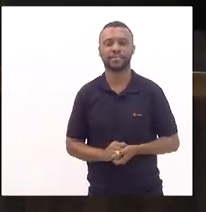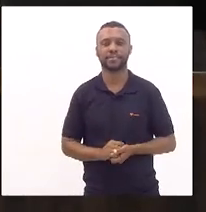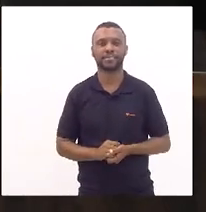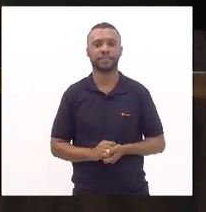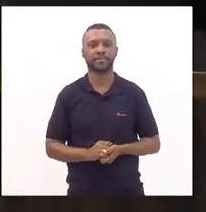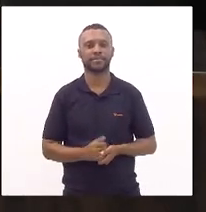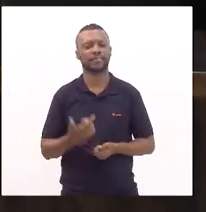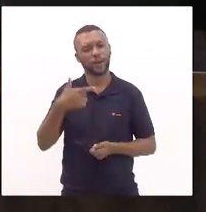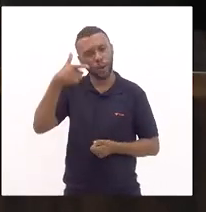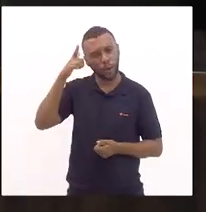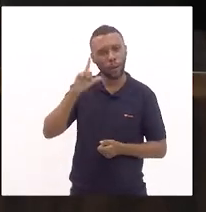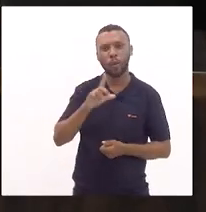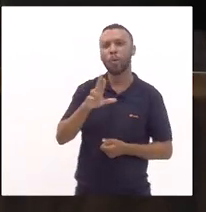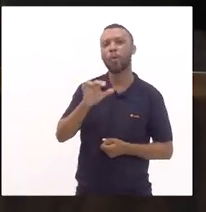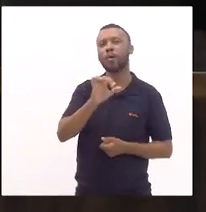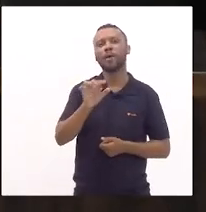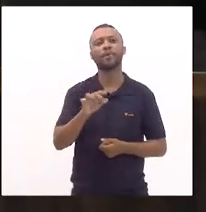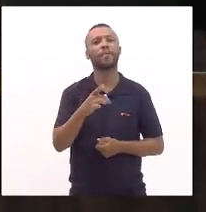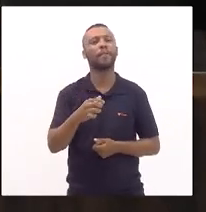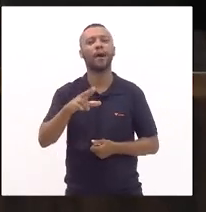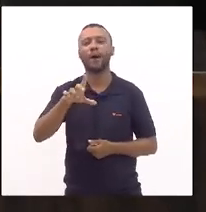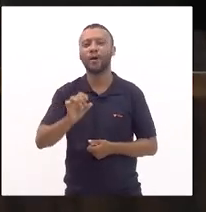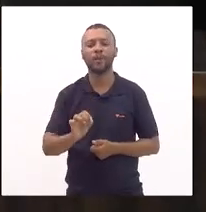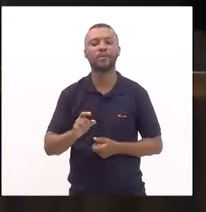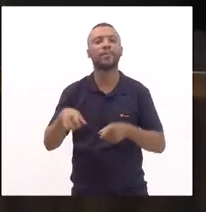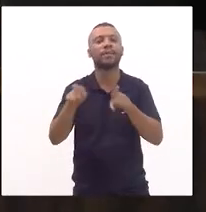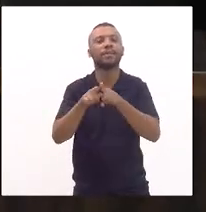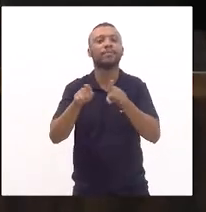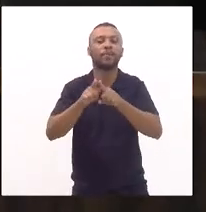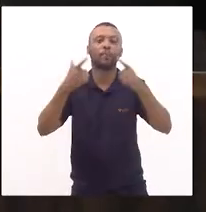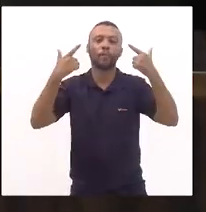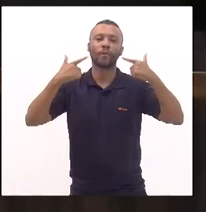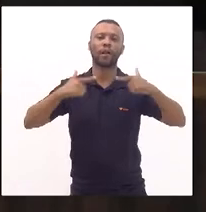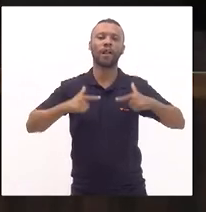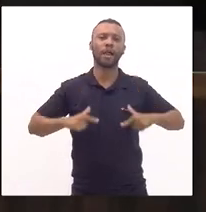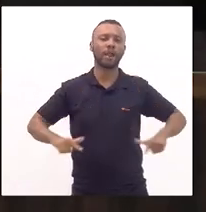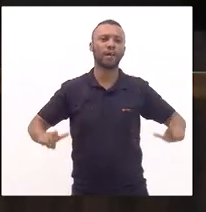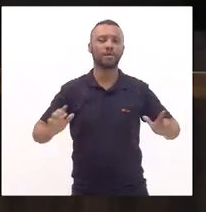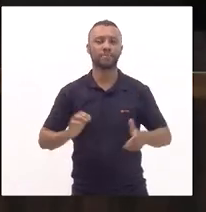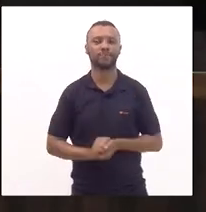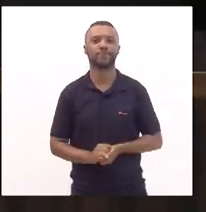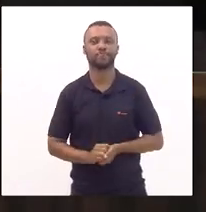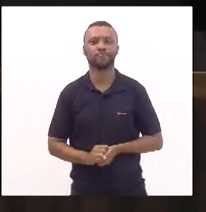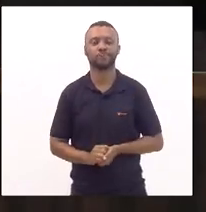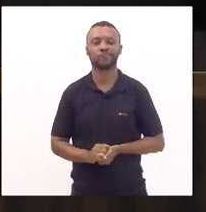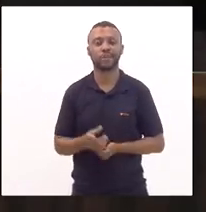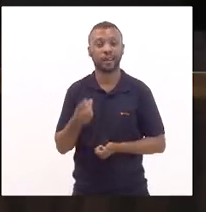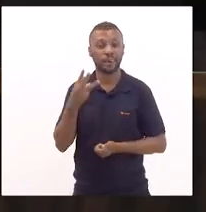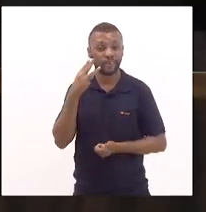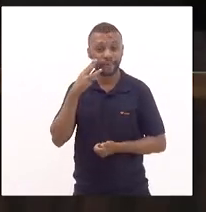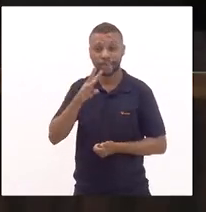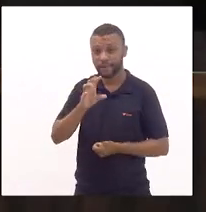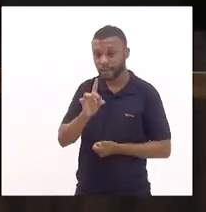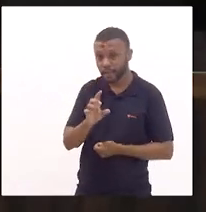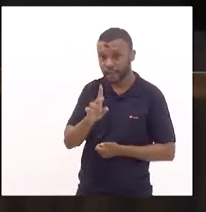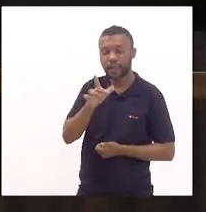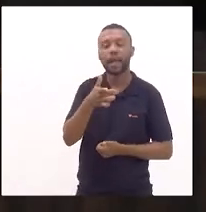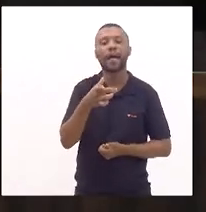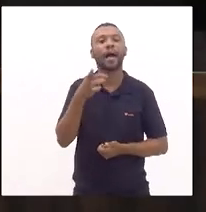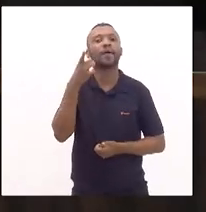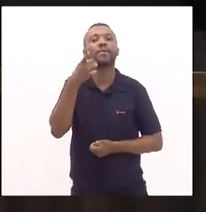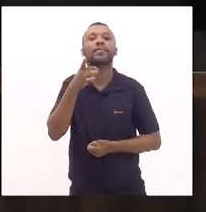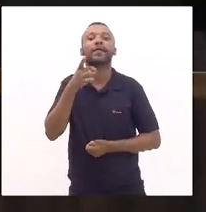Luiz Paulo, também abstenção. Presidente, okay? Pela ordem. Valdec, abstenção. A deputada Mônica quer